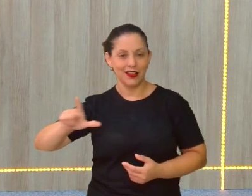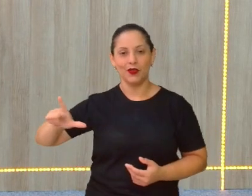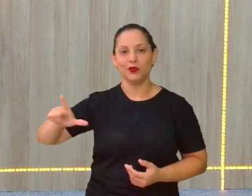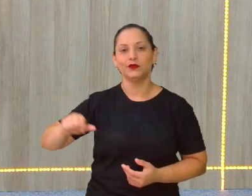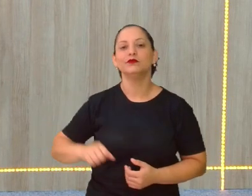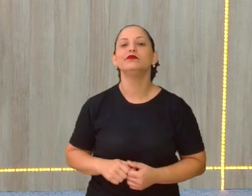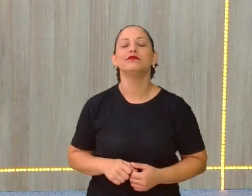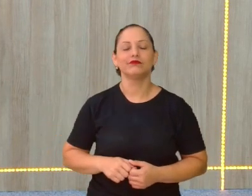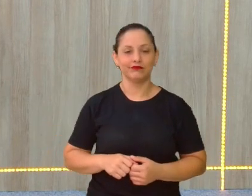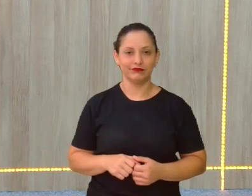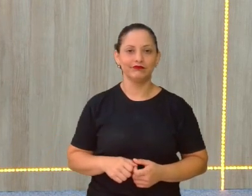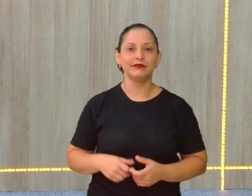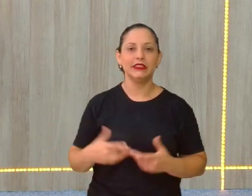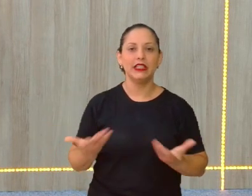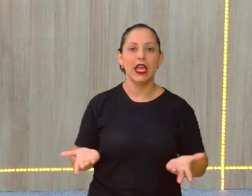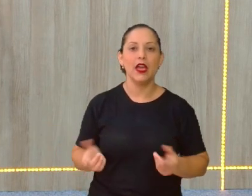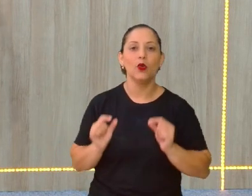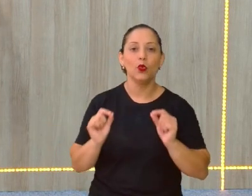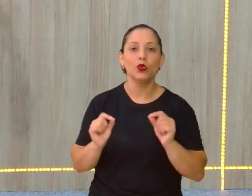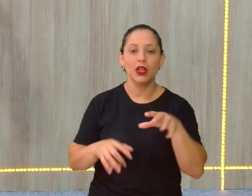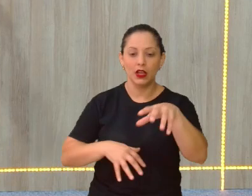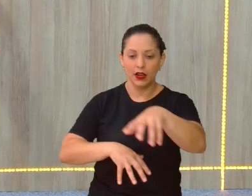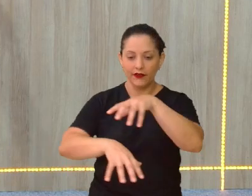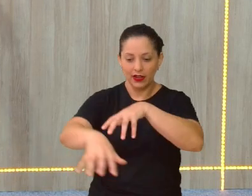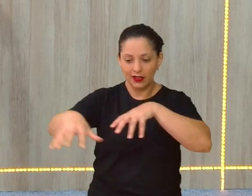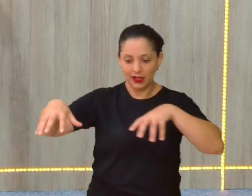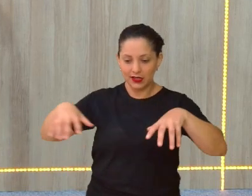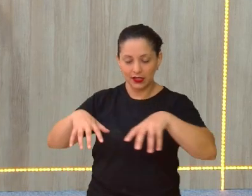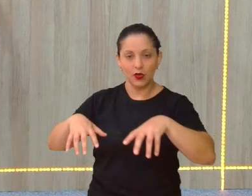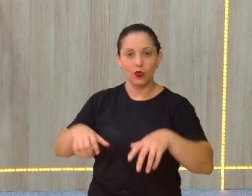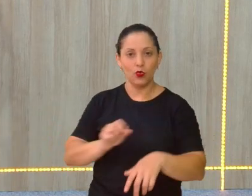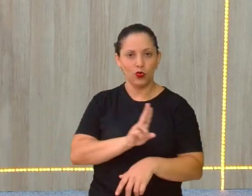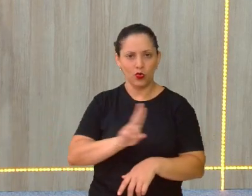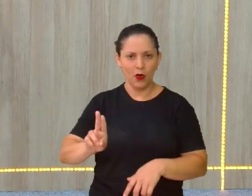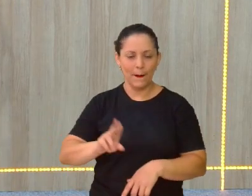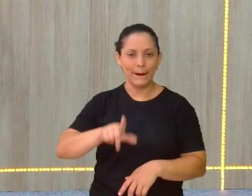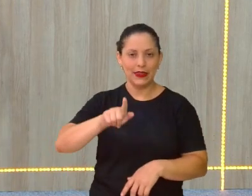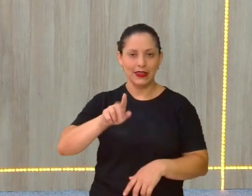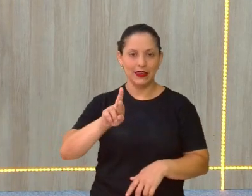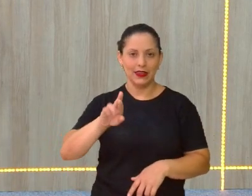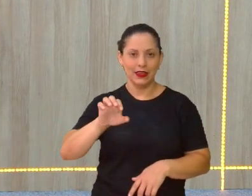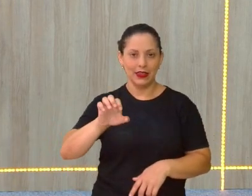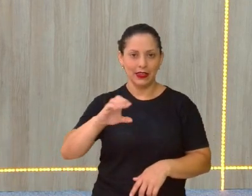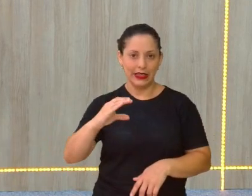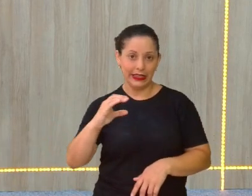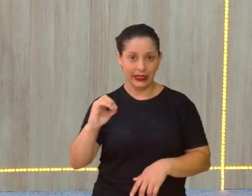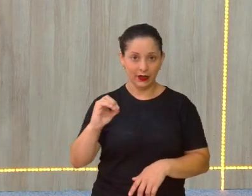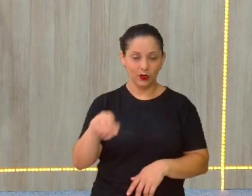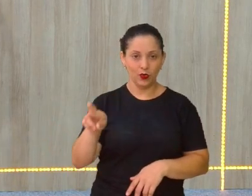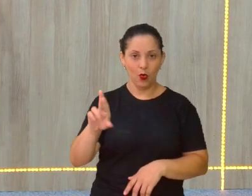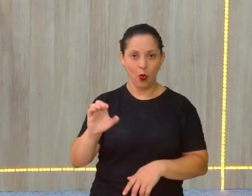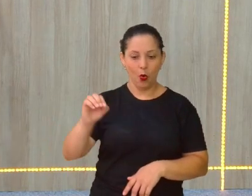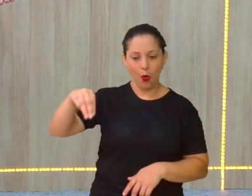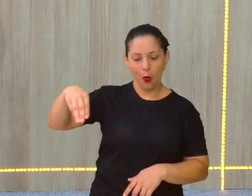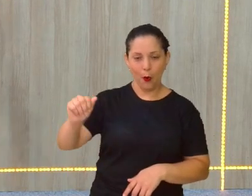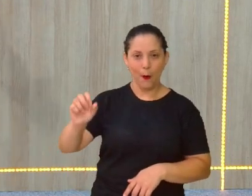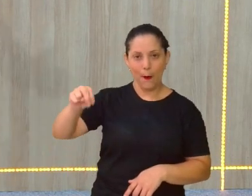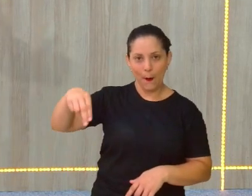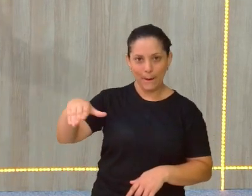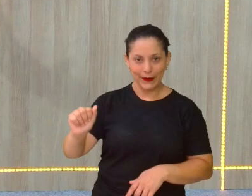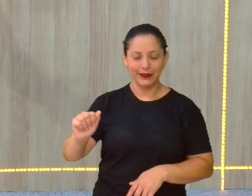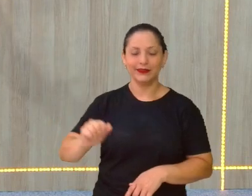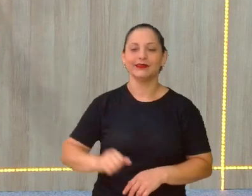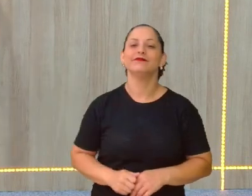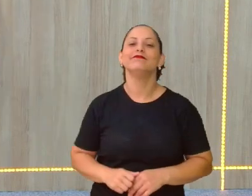civilização ocidental como civilização greco-romana, dada a importância desse povo. E nesse sentido,